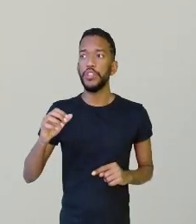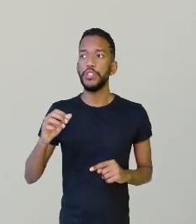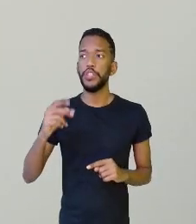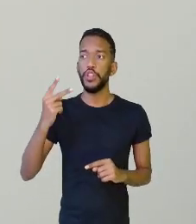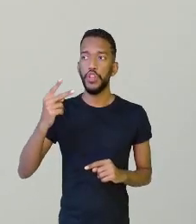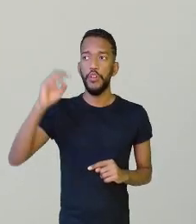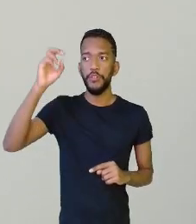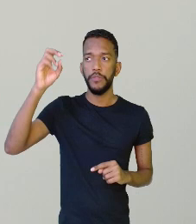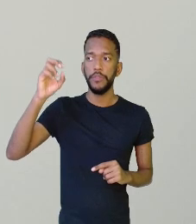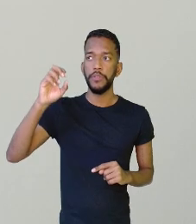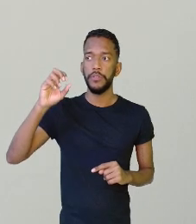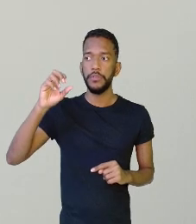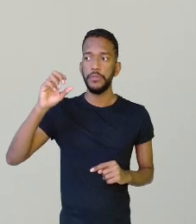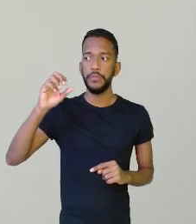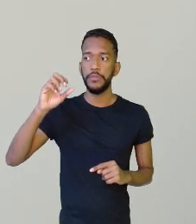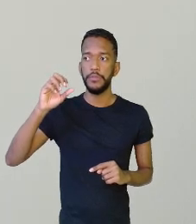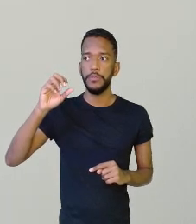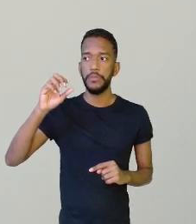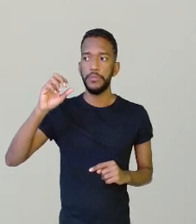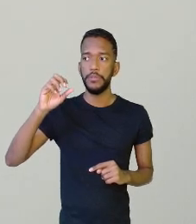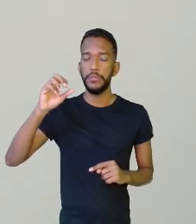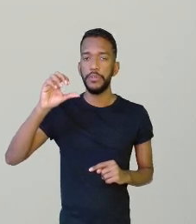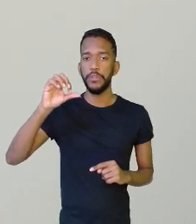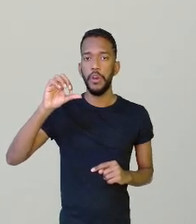com 2,